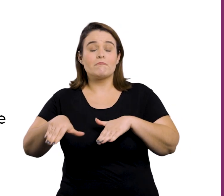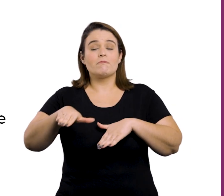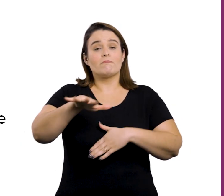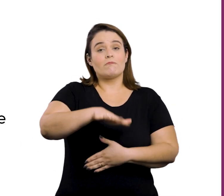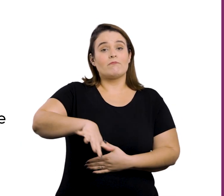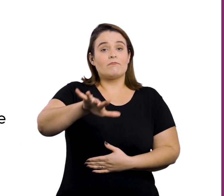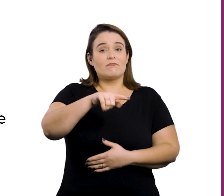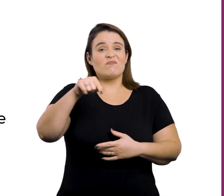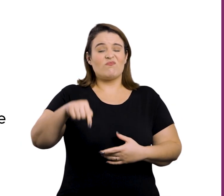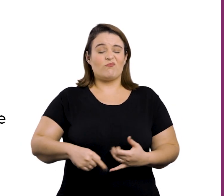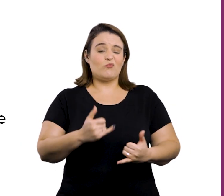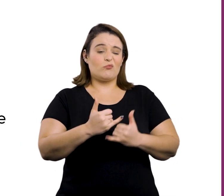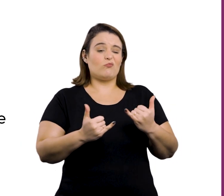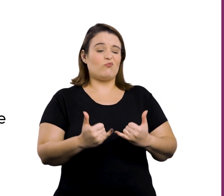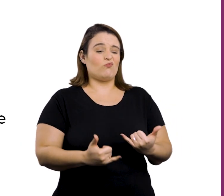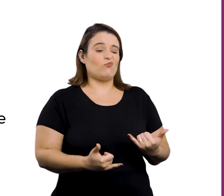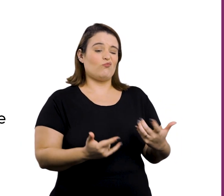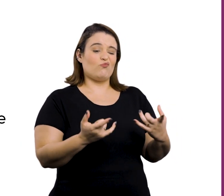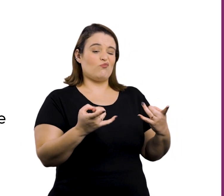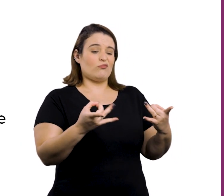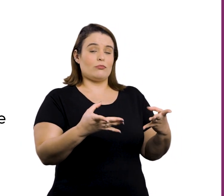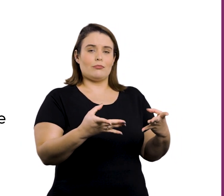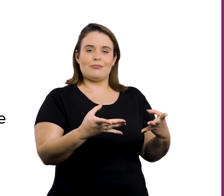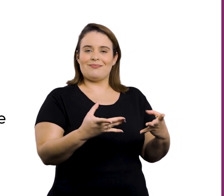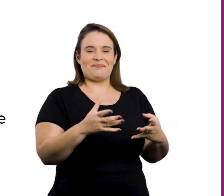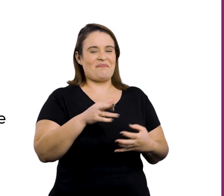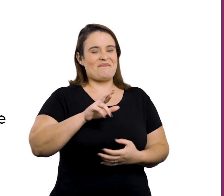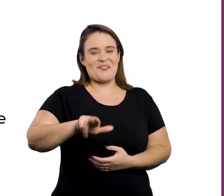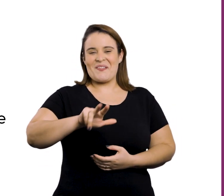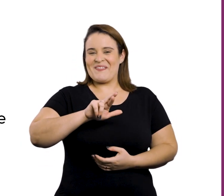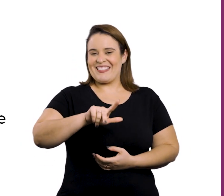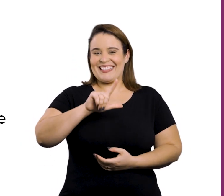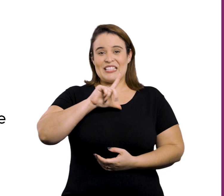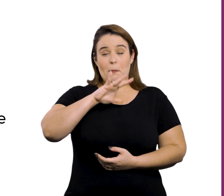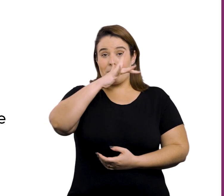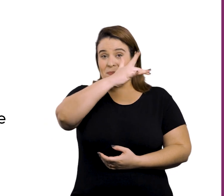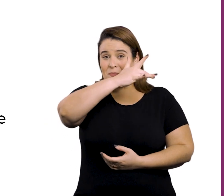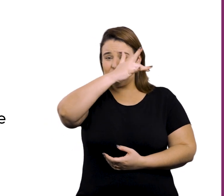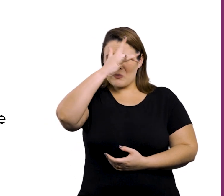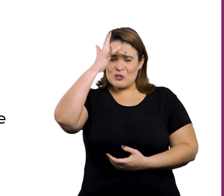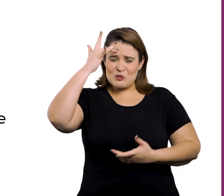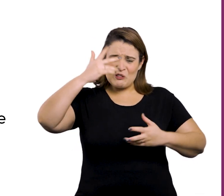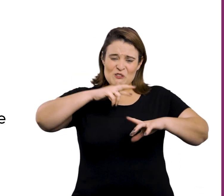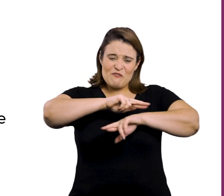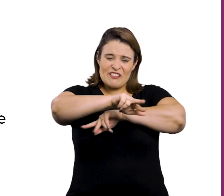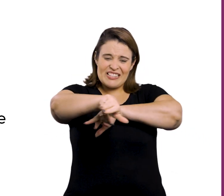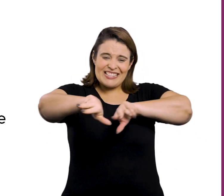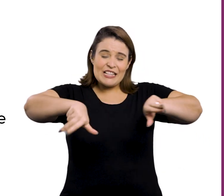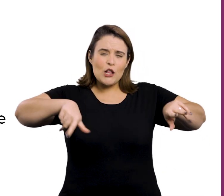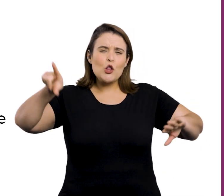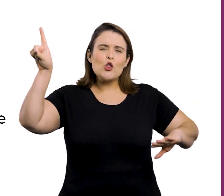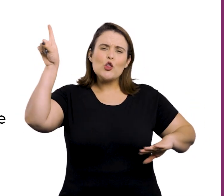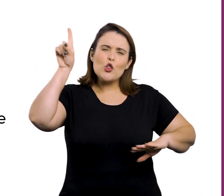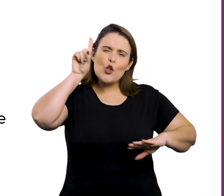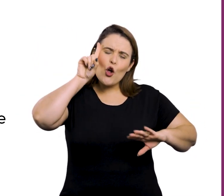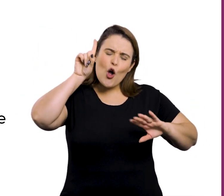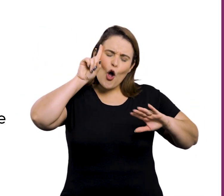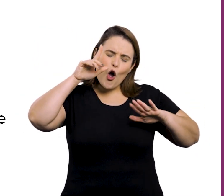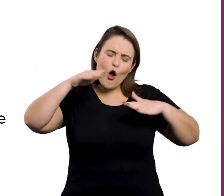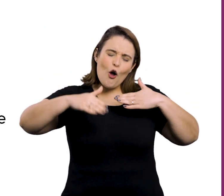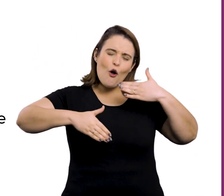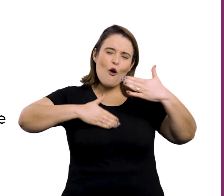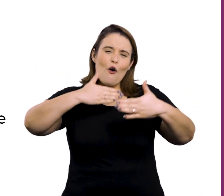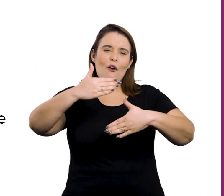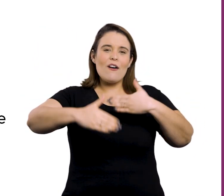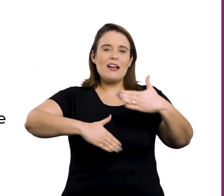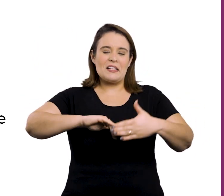Talvez o terreno pareça de terra arrasada, mas não é. Existem milhões de pessoas que, dia após dia, fazem com que